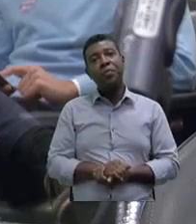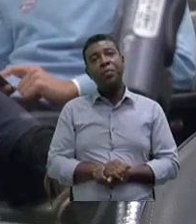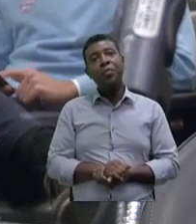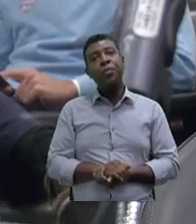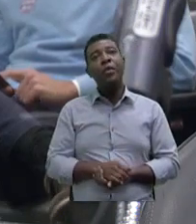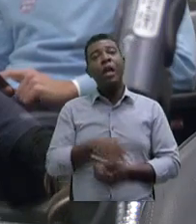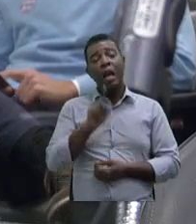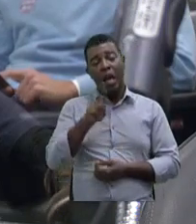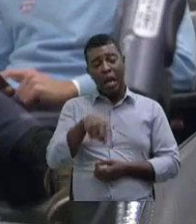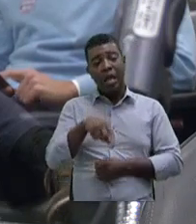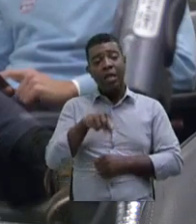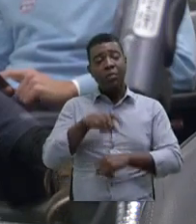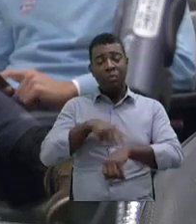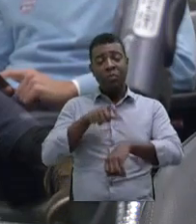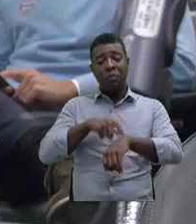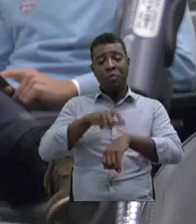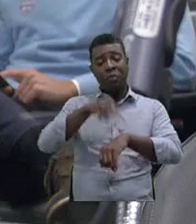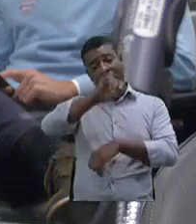secretário Leônidas,